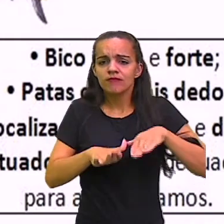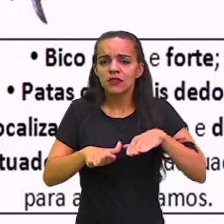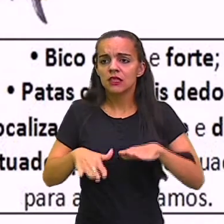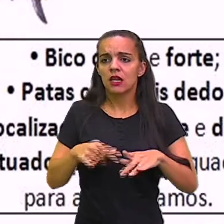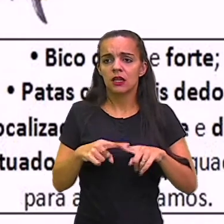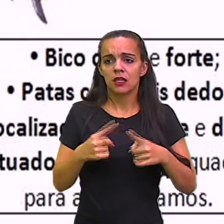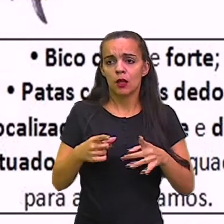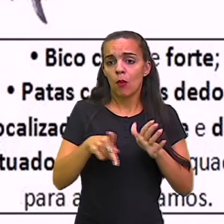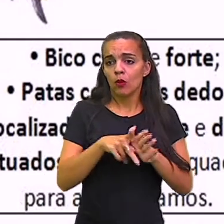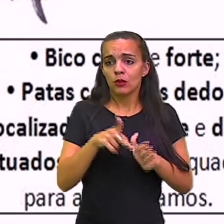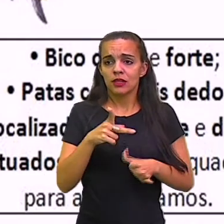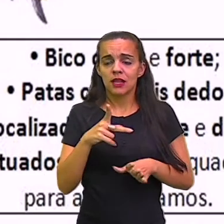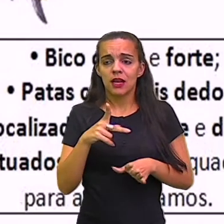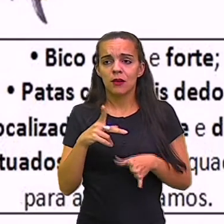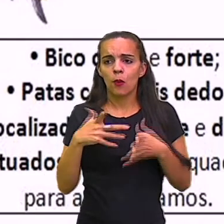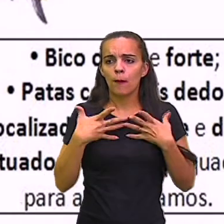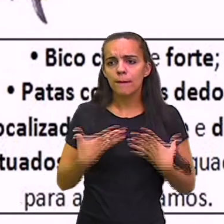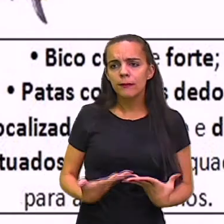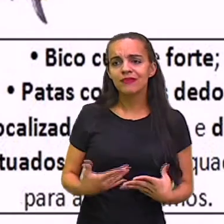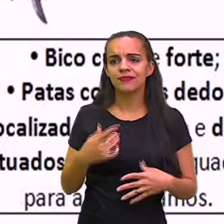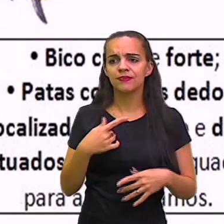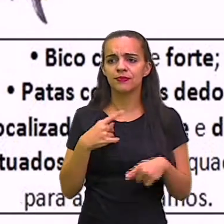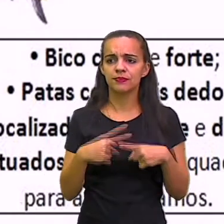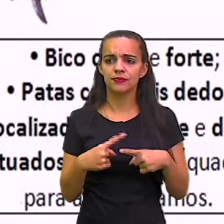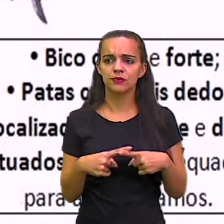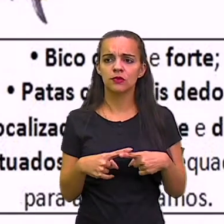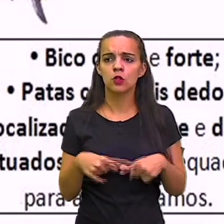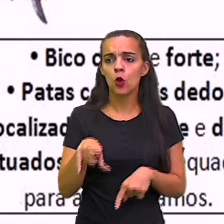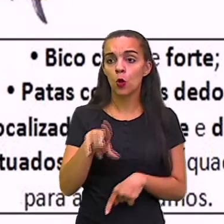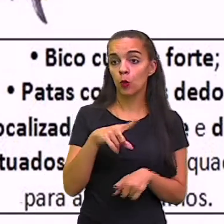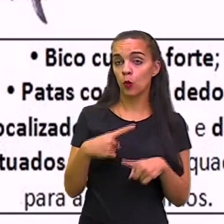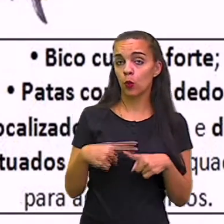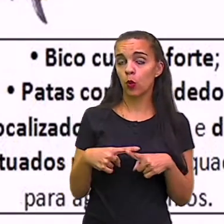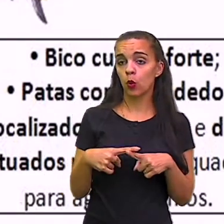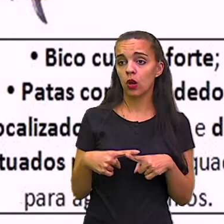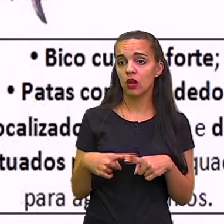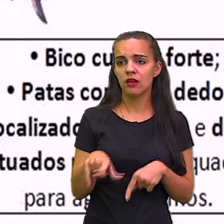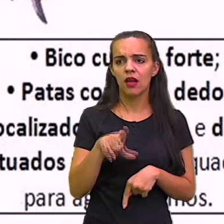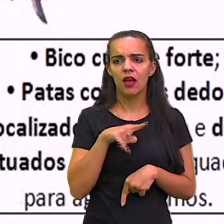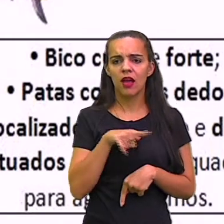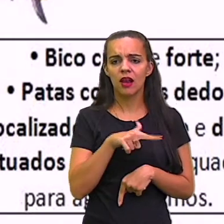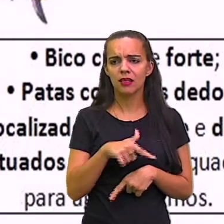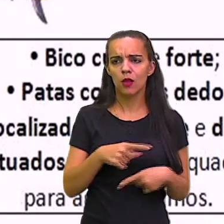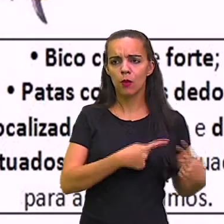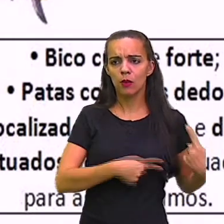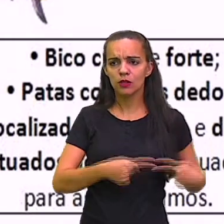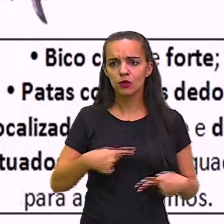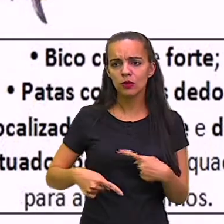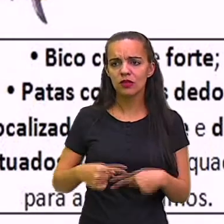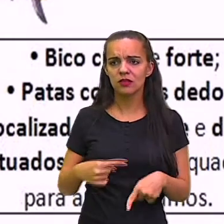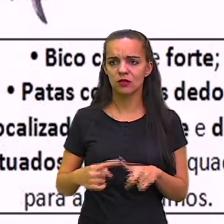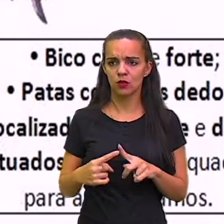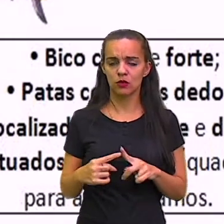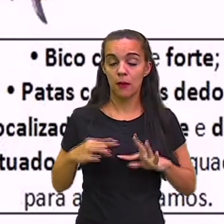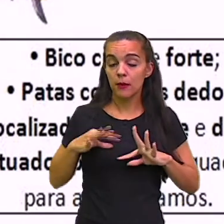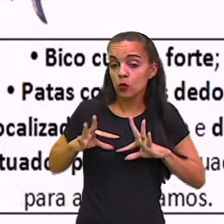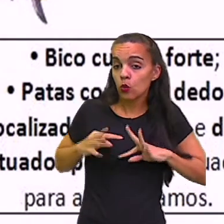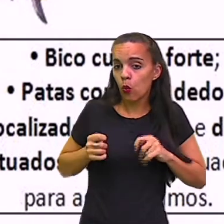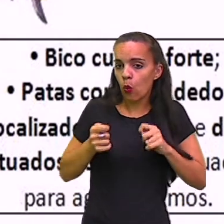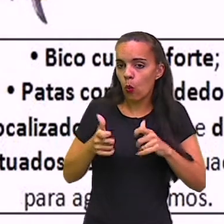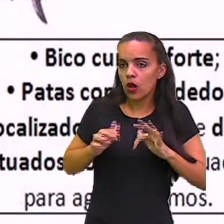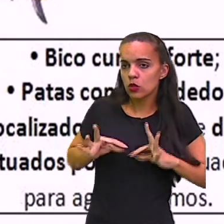revestidos de O que determina abaixo da articulação do tornozelo as aves quase